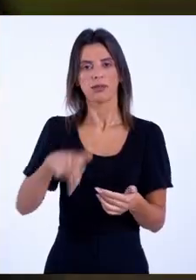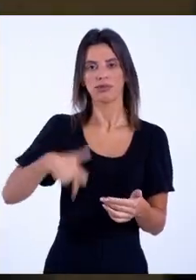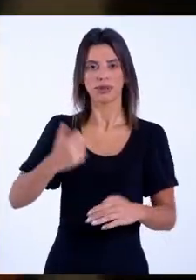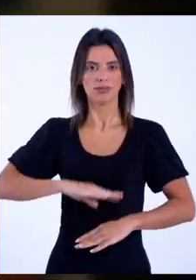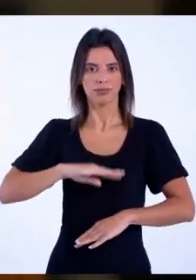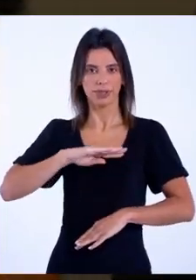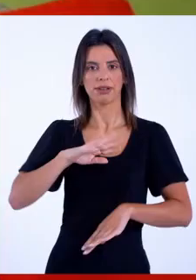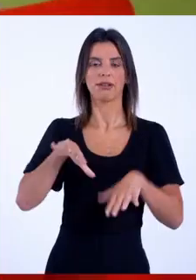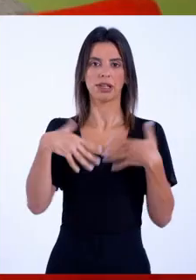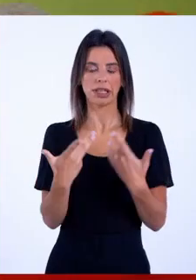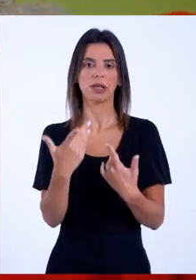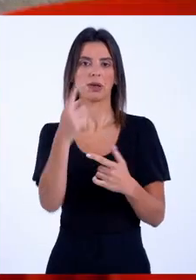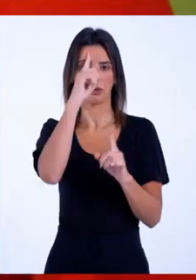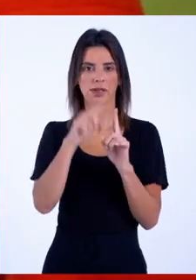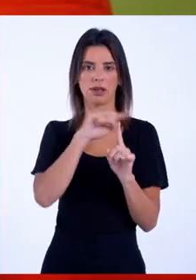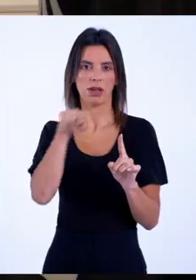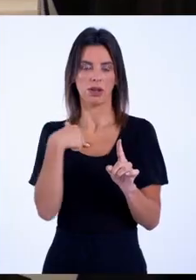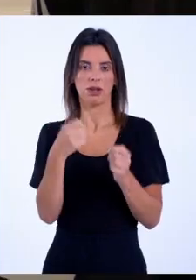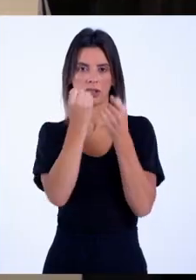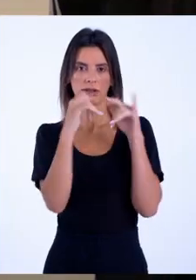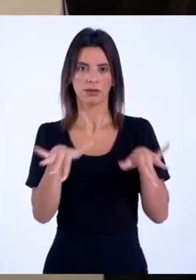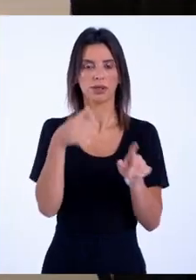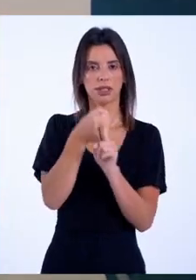atender a todos os desafios da informática.